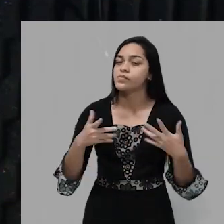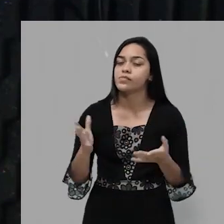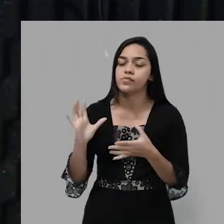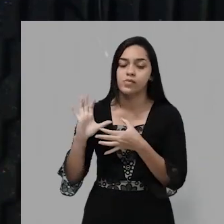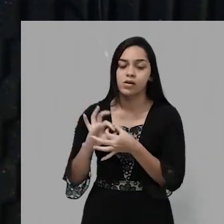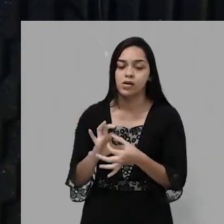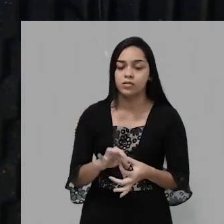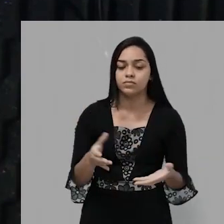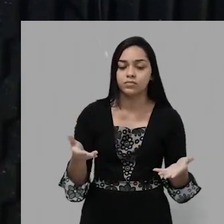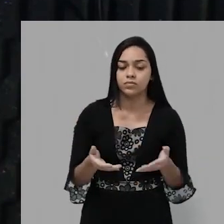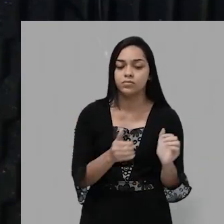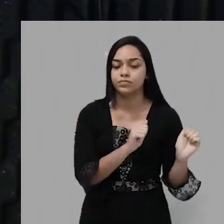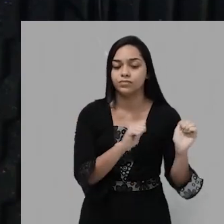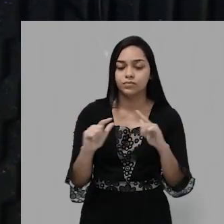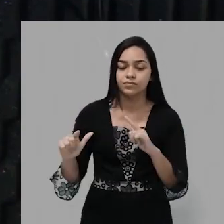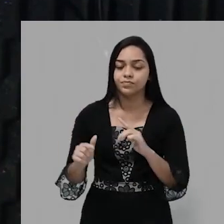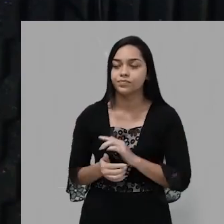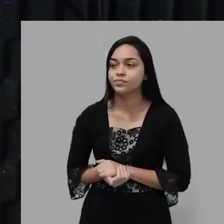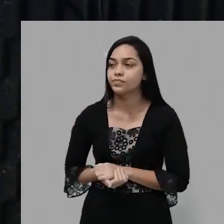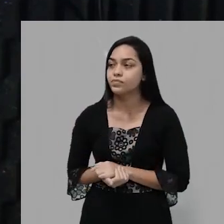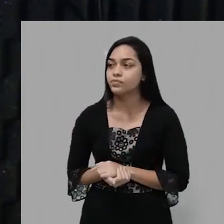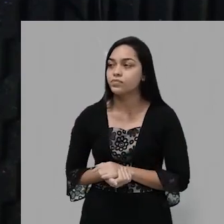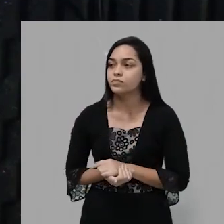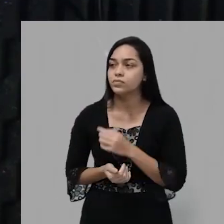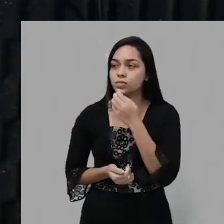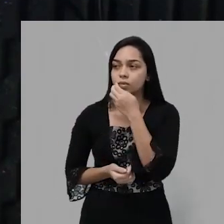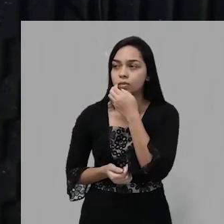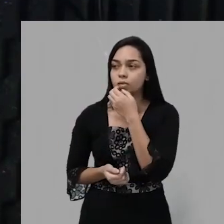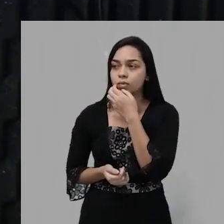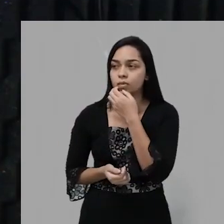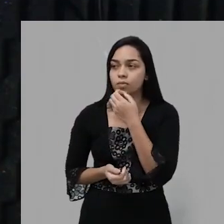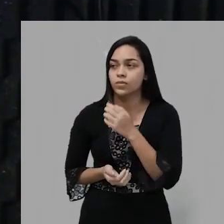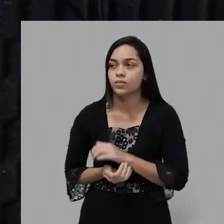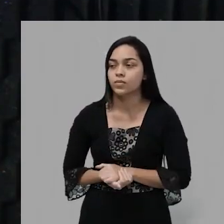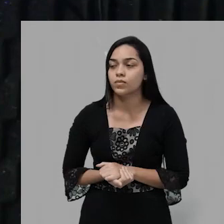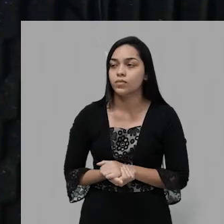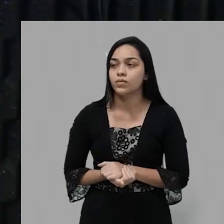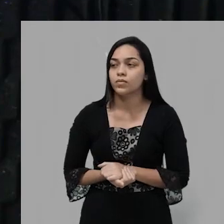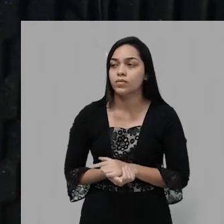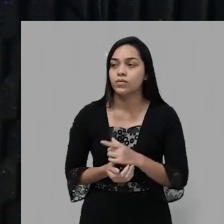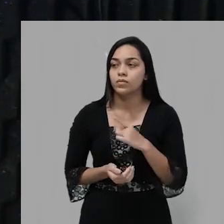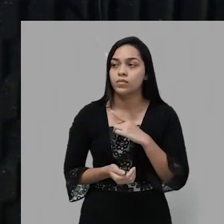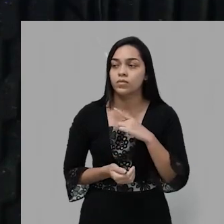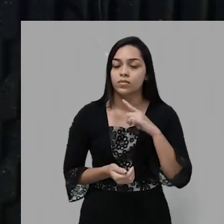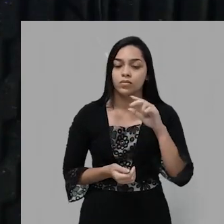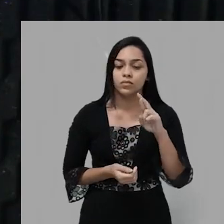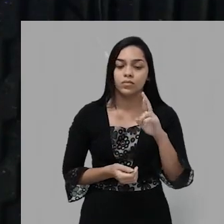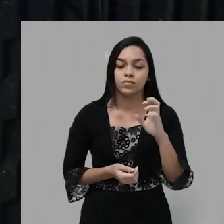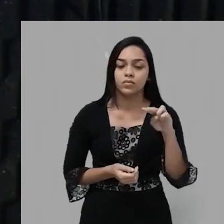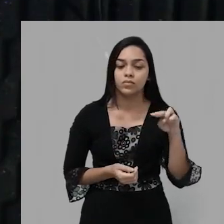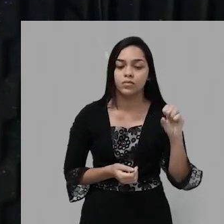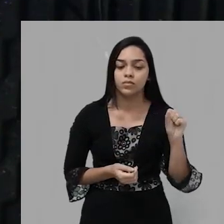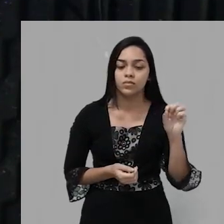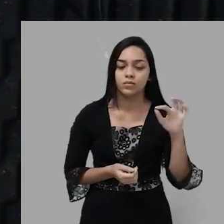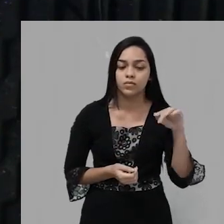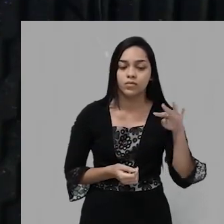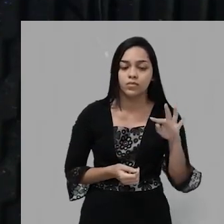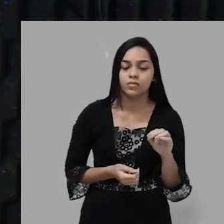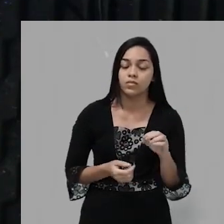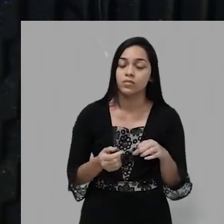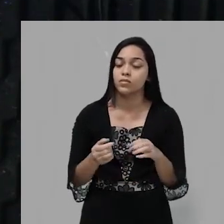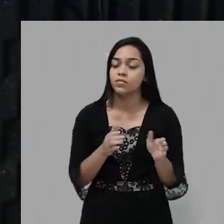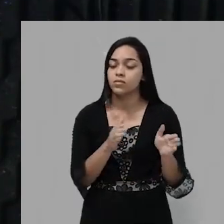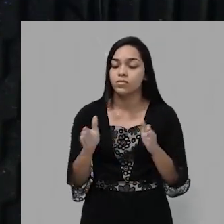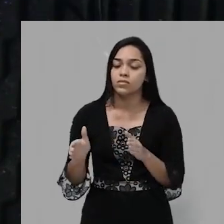aqui nesse slide. Nesse slide, a gente tem aqui a questão do Renascimento, que foi o período do